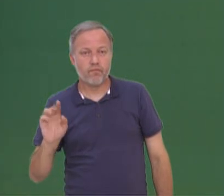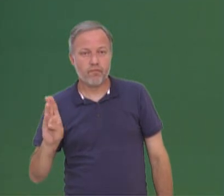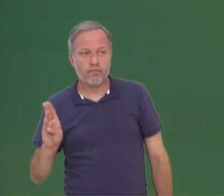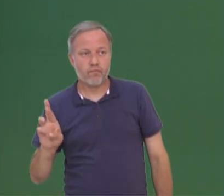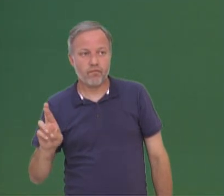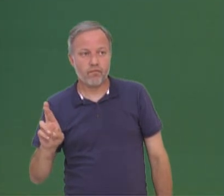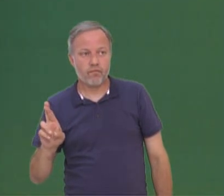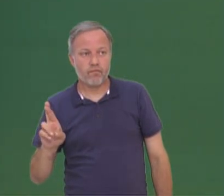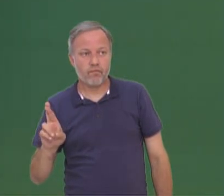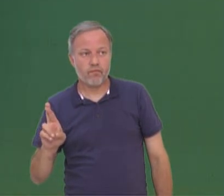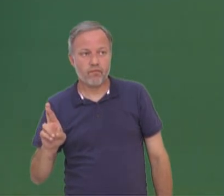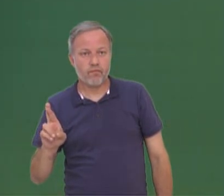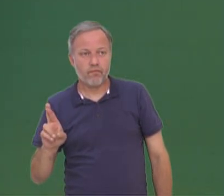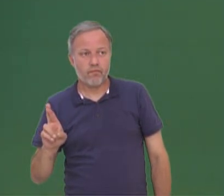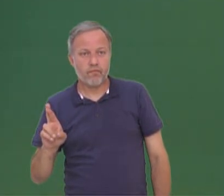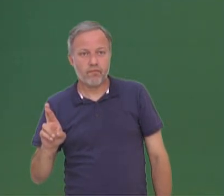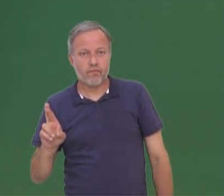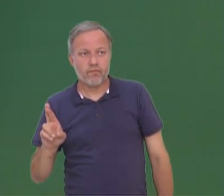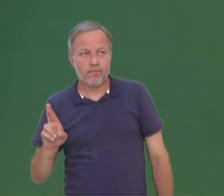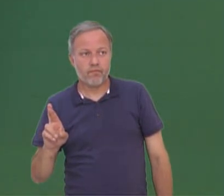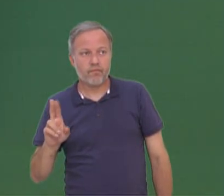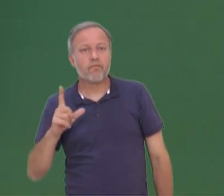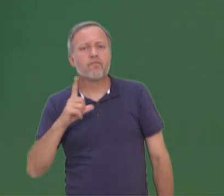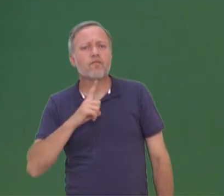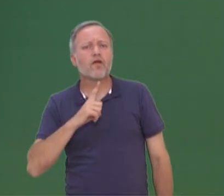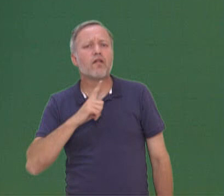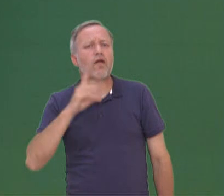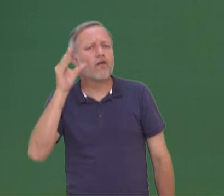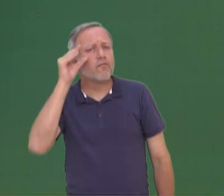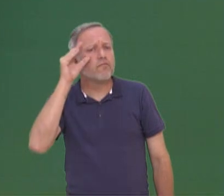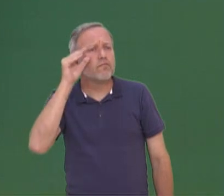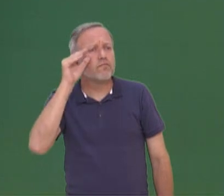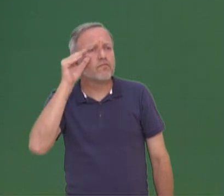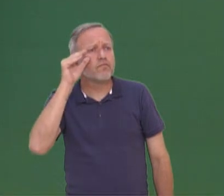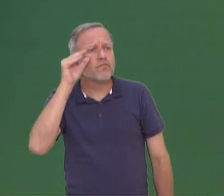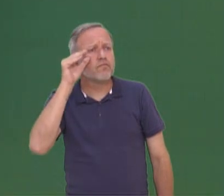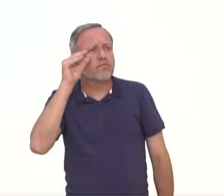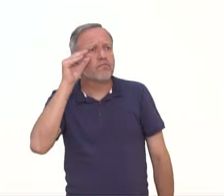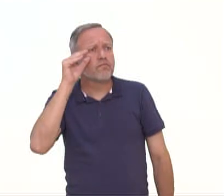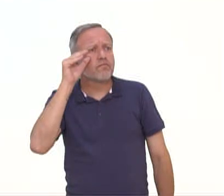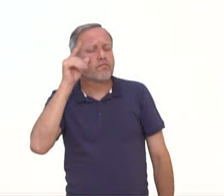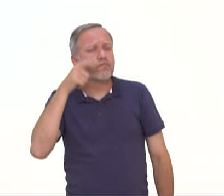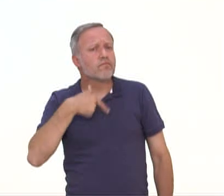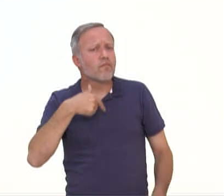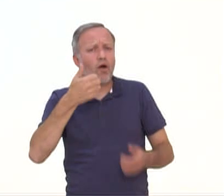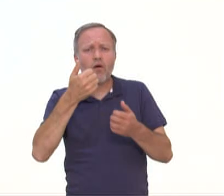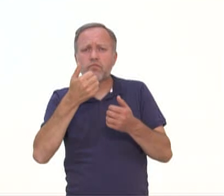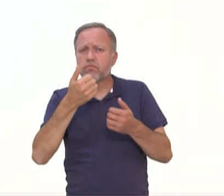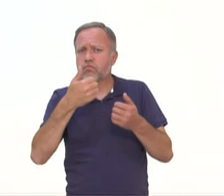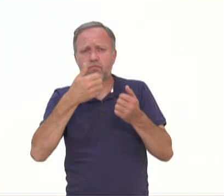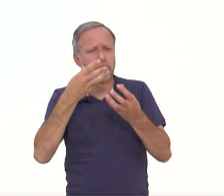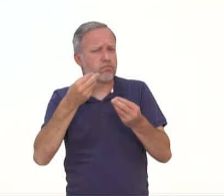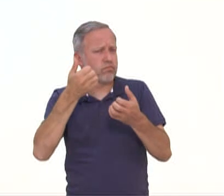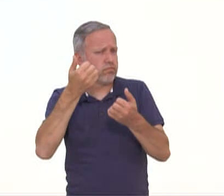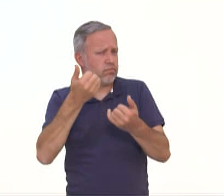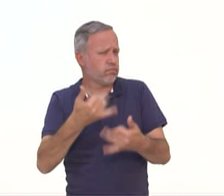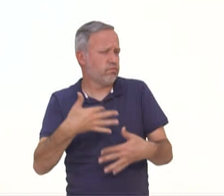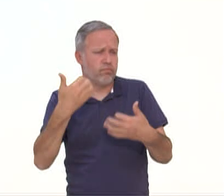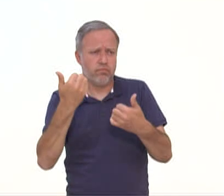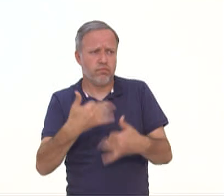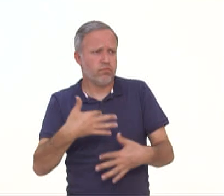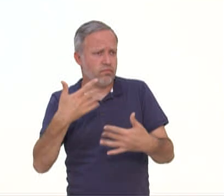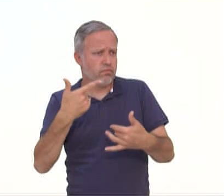www.nuep.ufpr.br, e você já vai para esse site. O que tem de interessante nesse site do NUEP? Um monte de ferramentas.